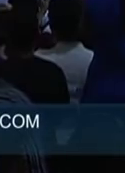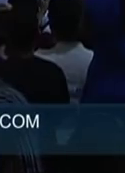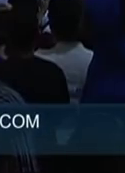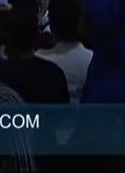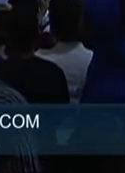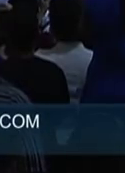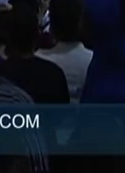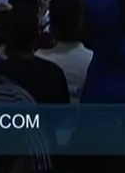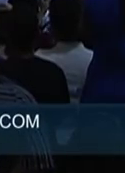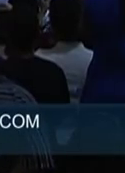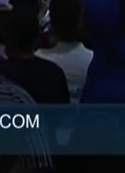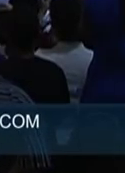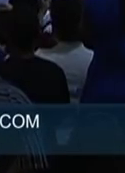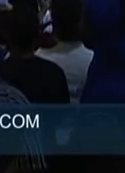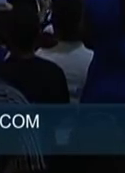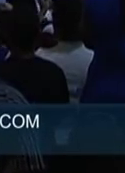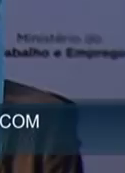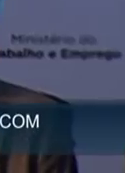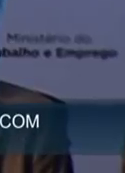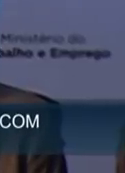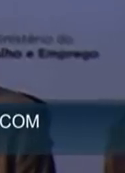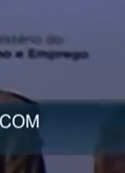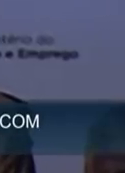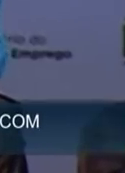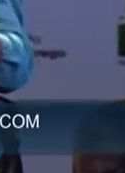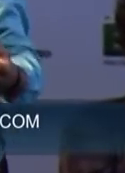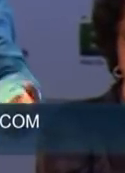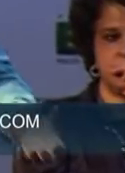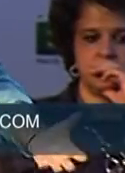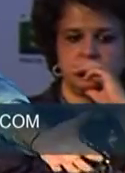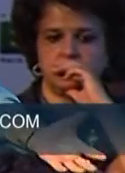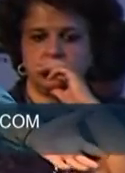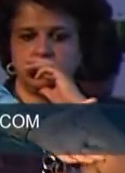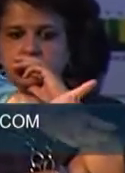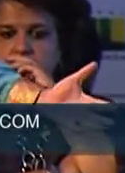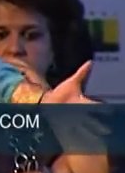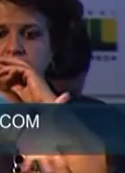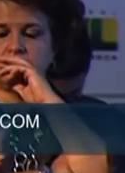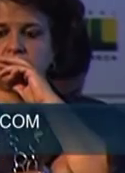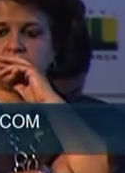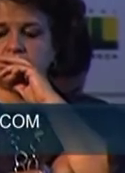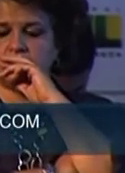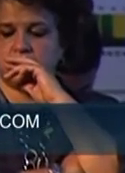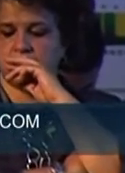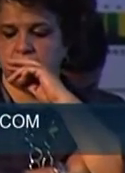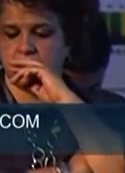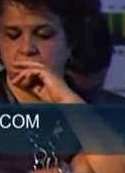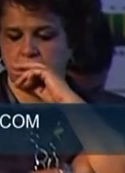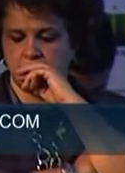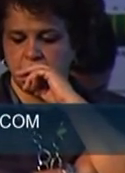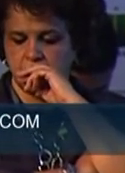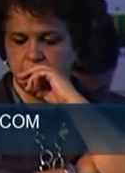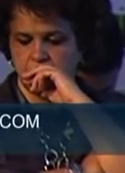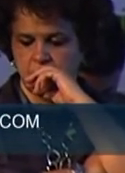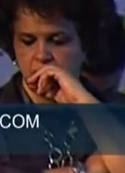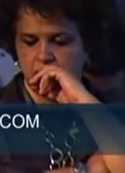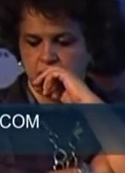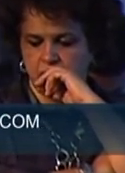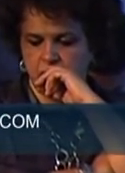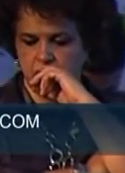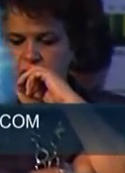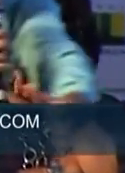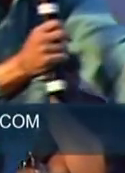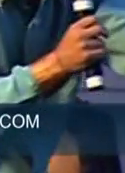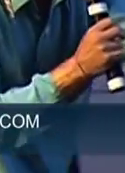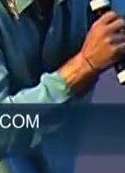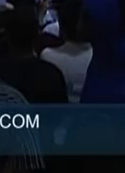tempo determinado. Há tempo de plantar e tempo de colher. Tempo